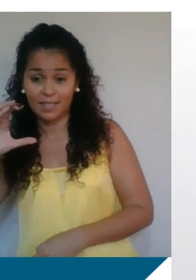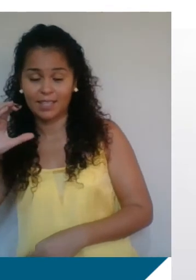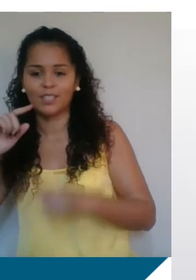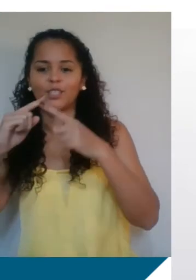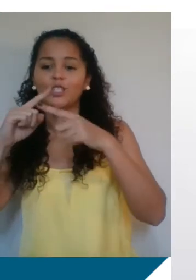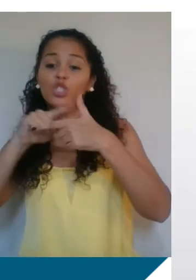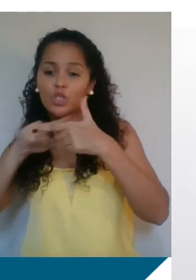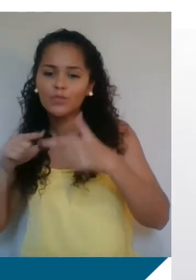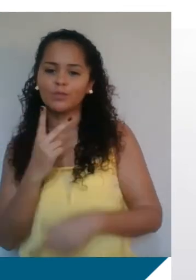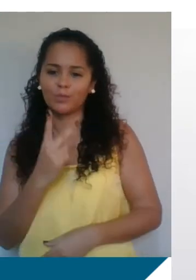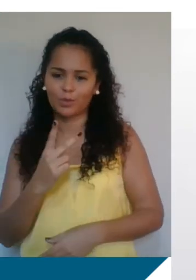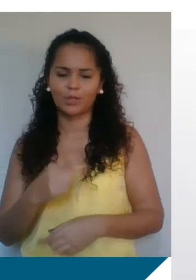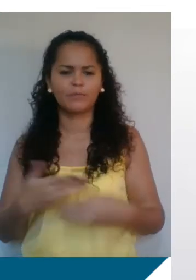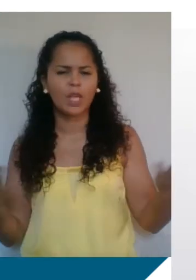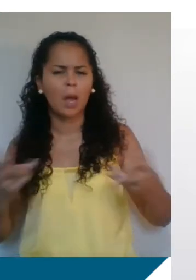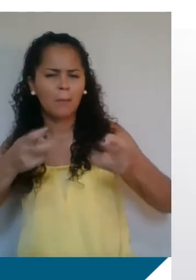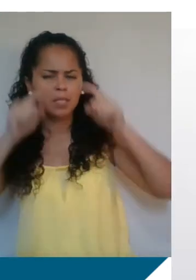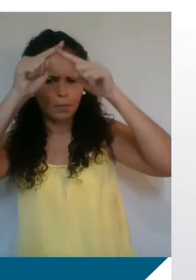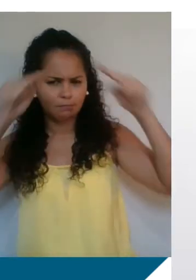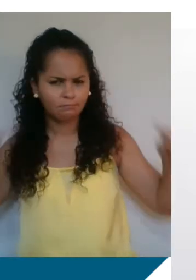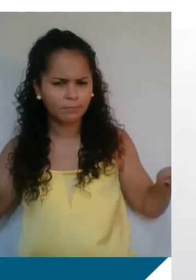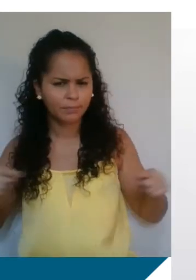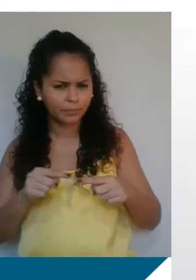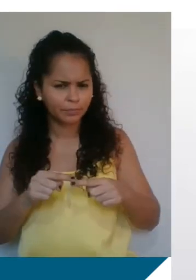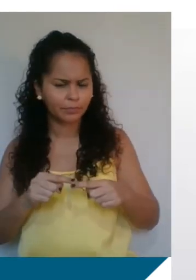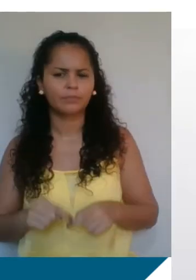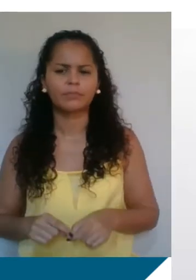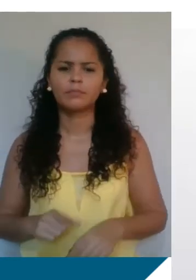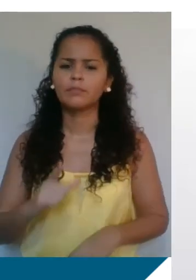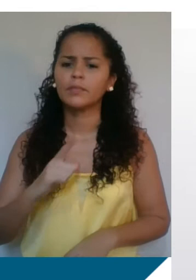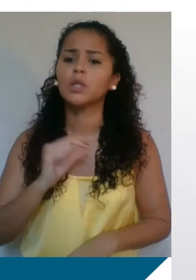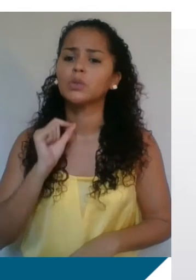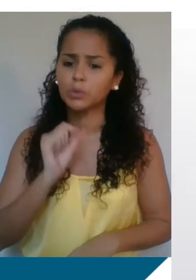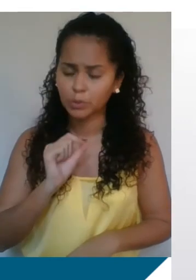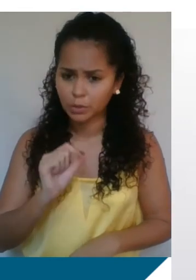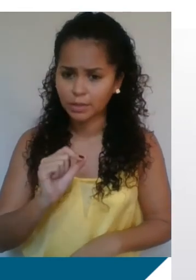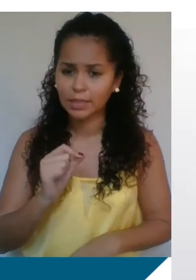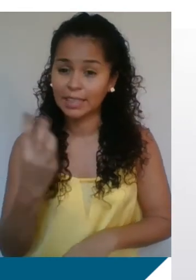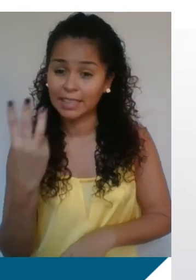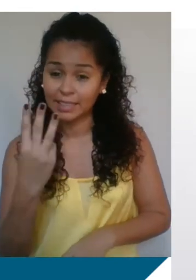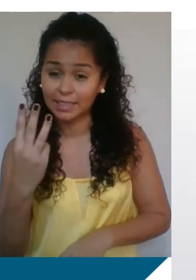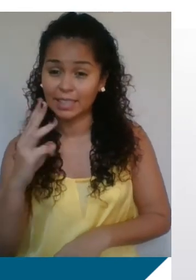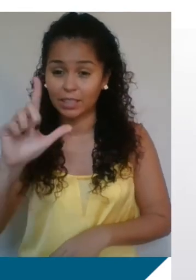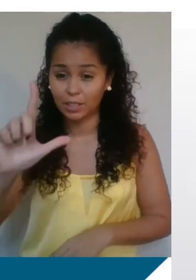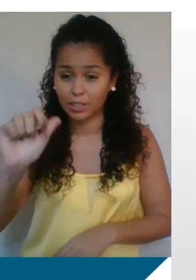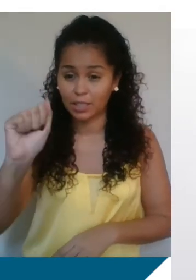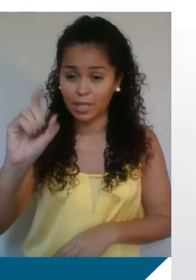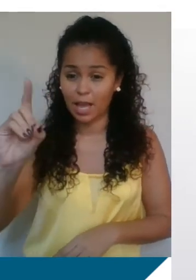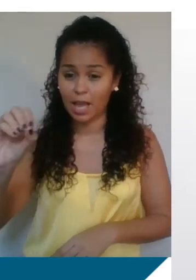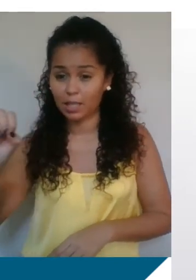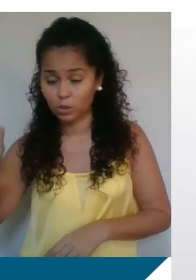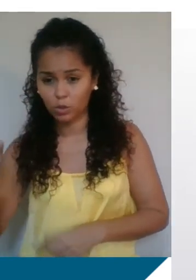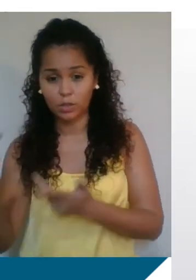Observe agora o nosso triângulo equilátero. Ele é o triângulo que possui os 3 lados congruentes de medida A